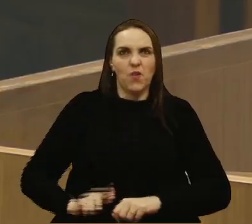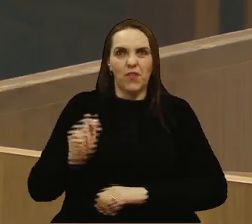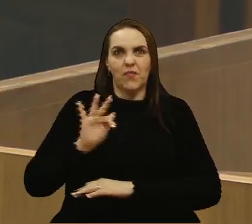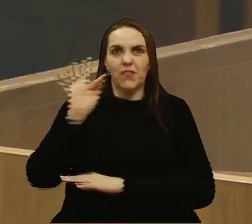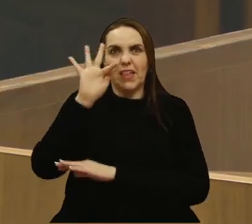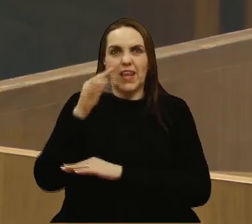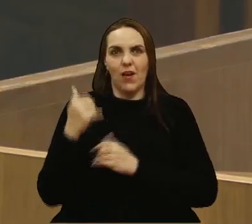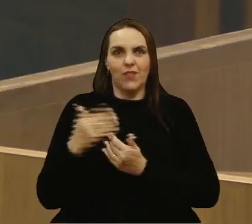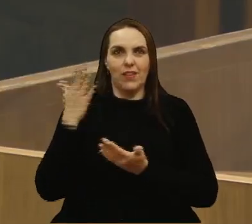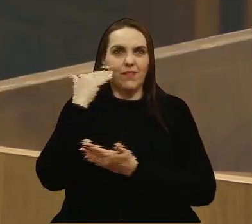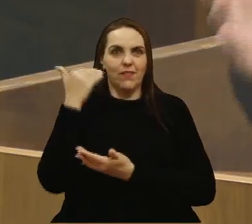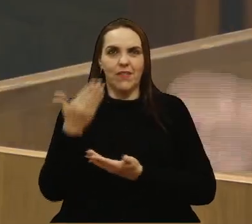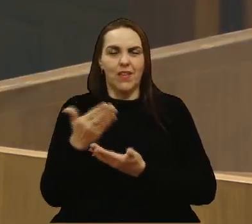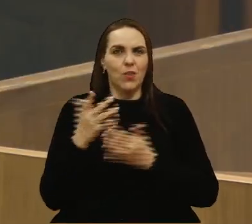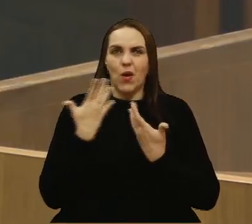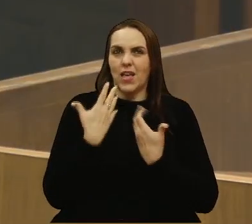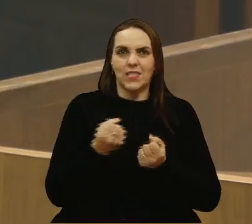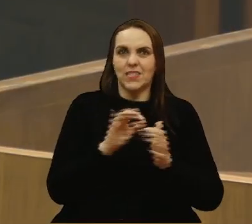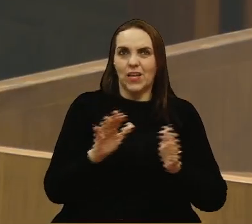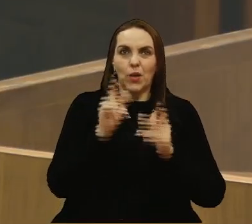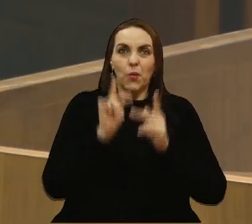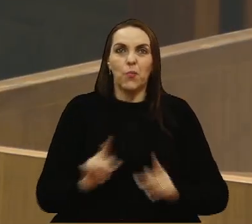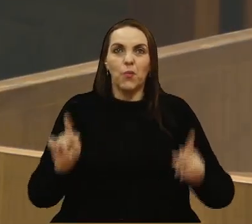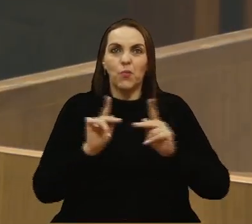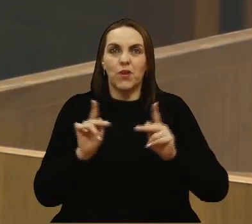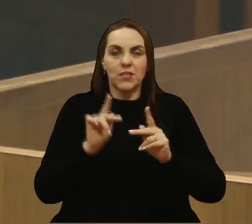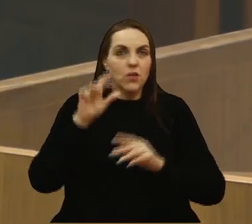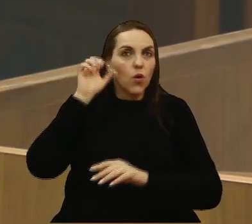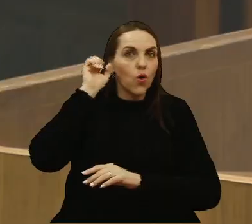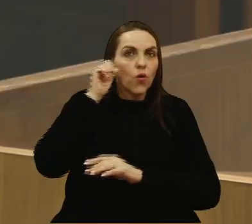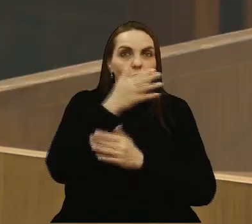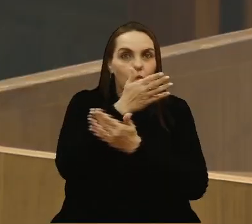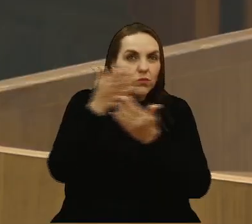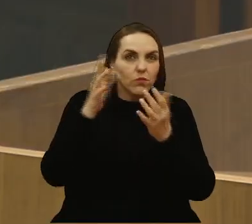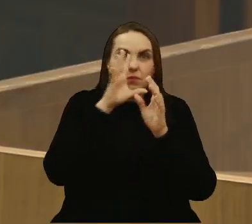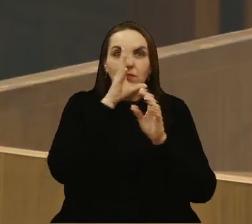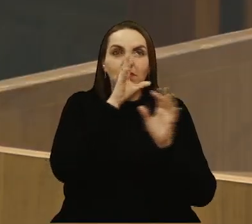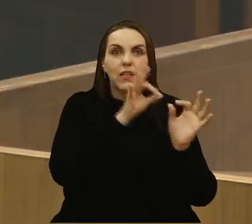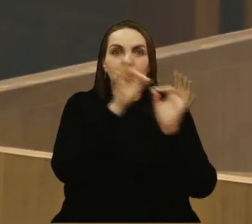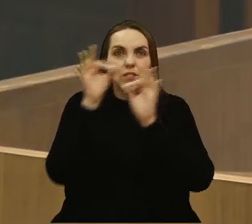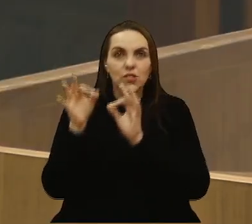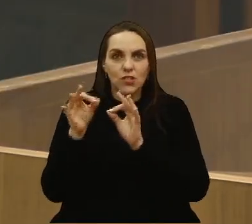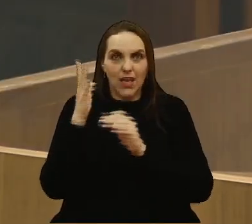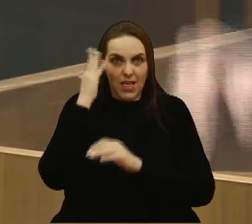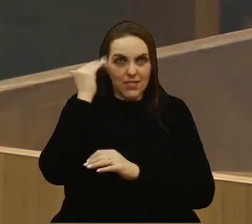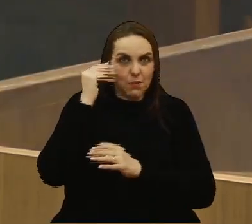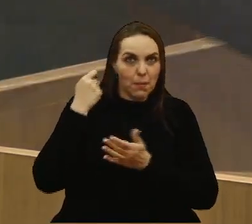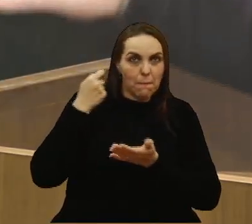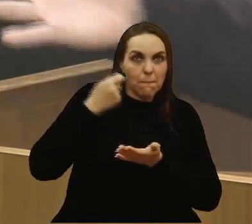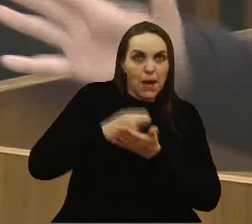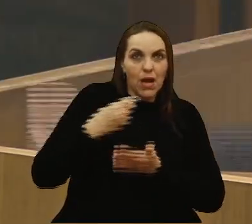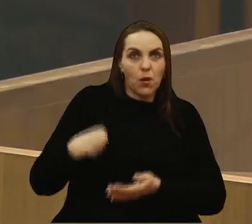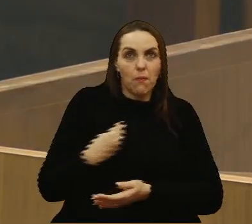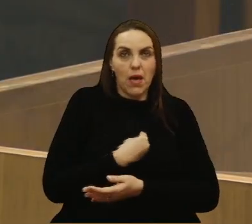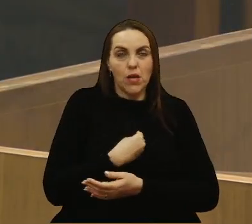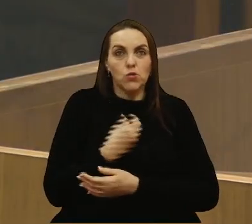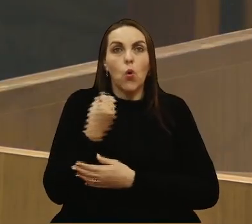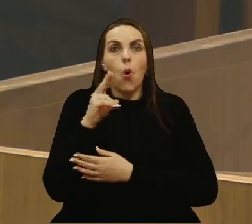inaceitável. Eu vou perguntar, a população que nos ouve, quer saber quem paga o médico ou ela quer o